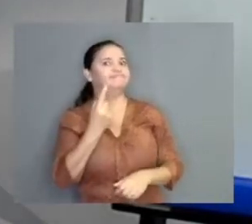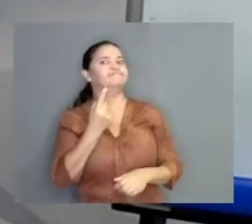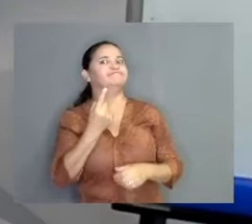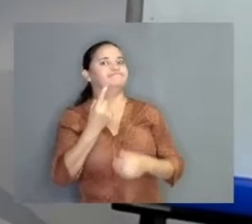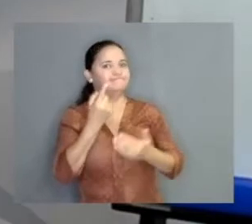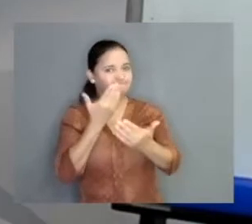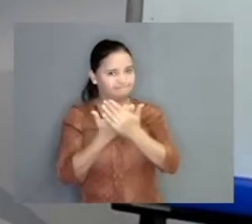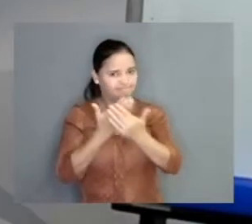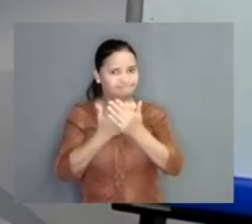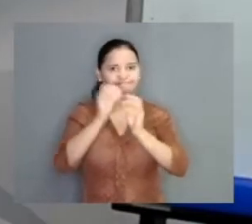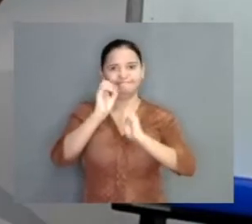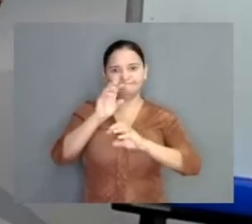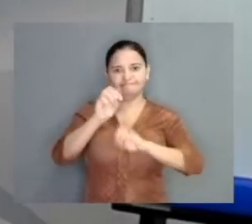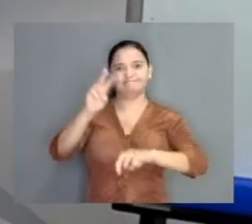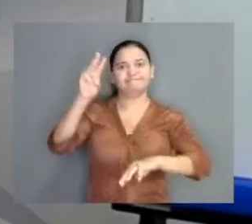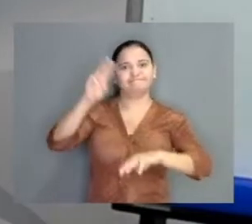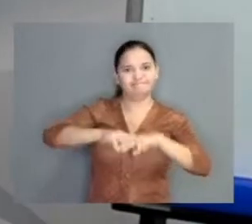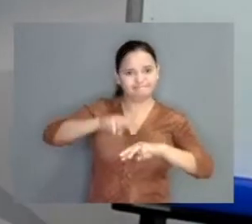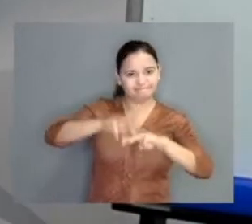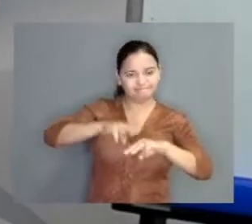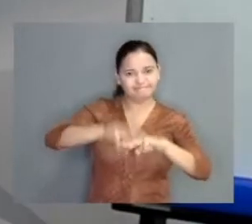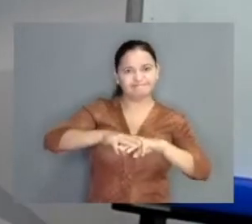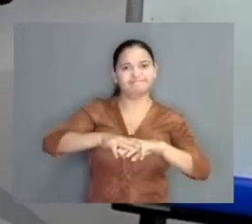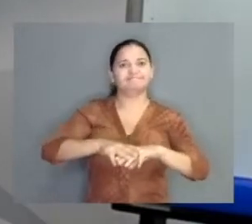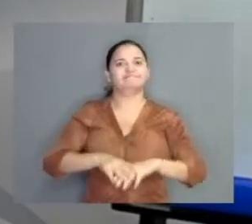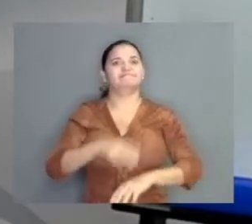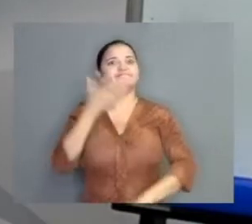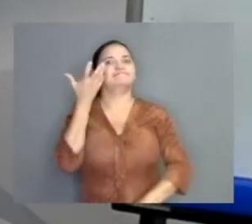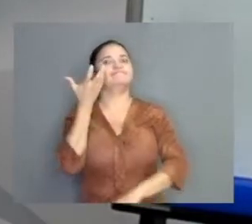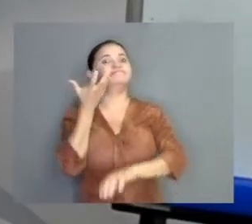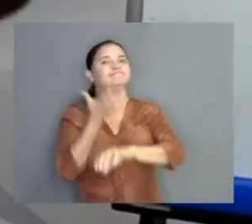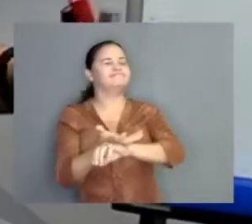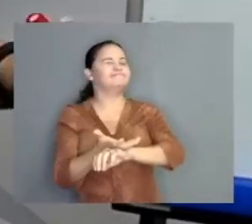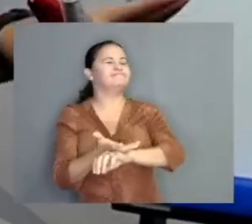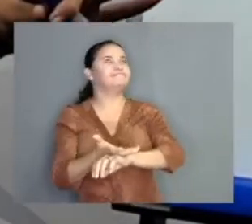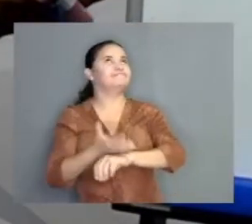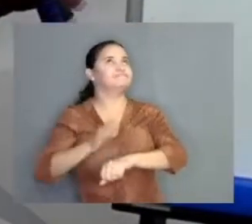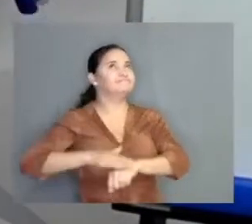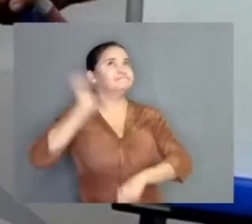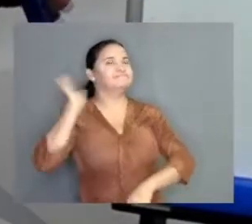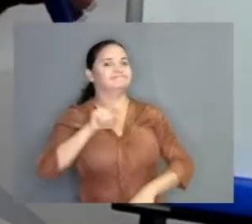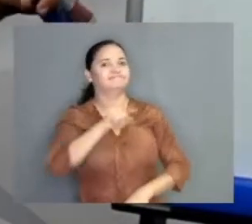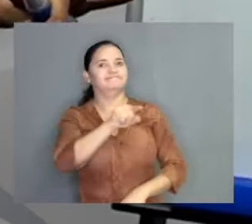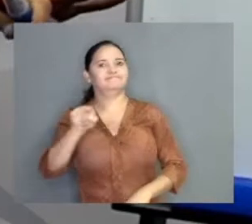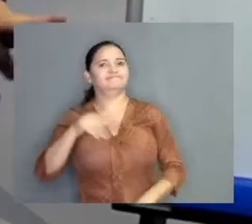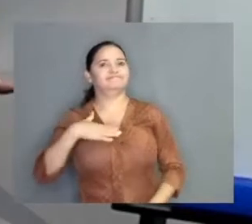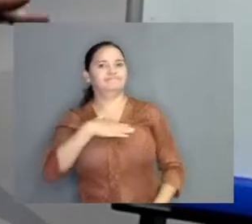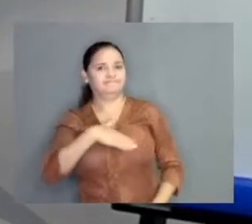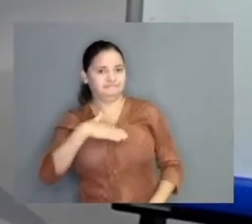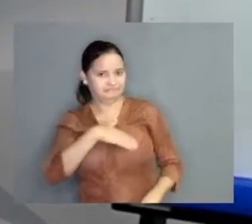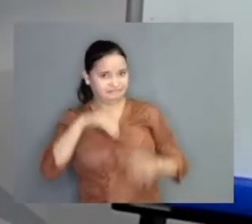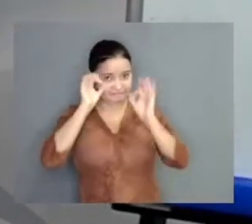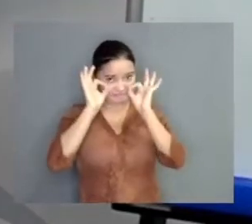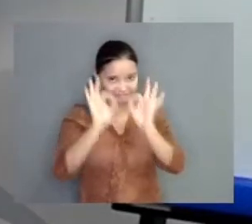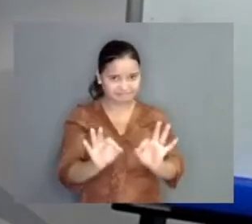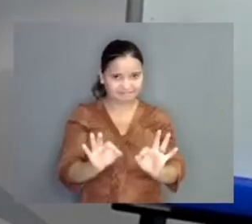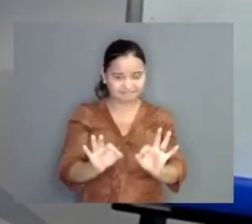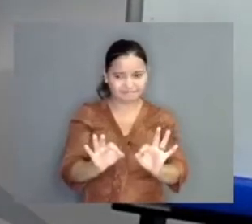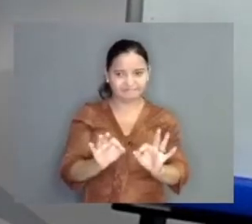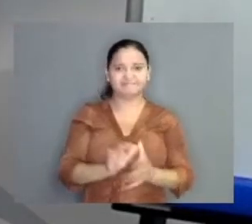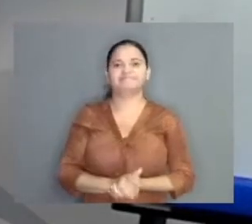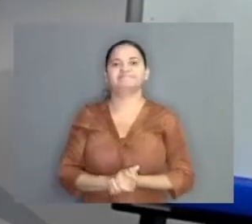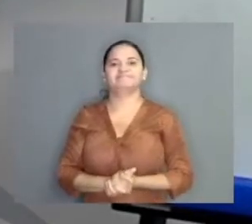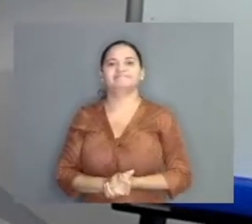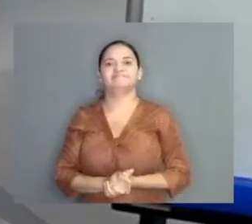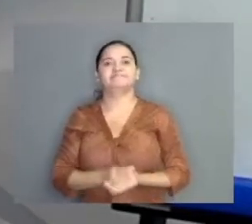de matemática que eu tenho certeza que é a disciplina que vocês mais gostam, tá certo? E como na